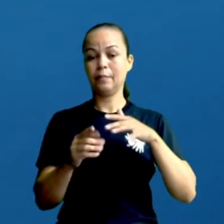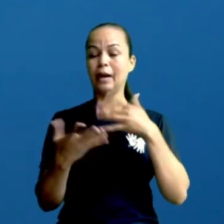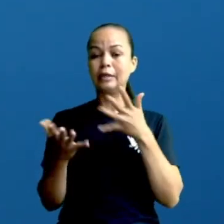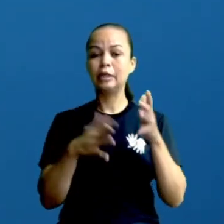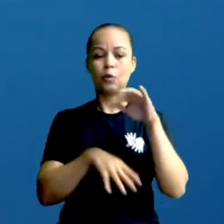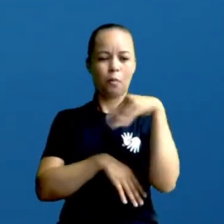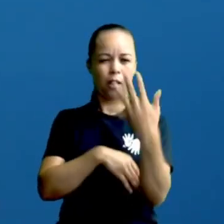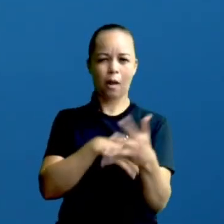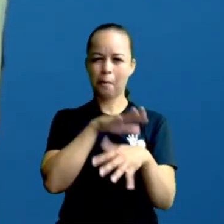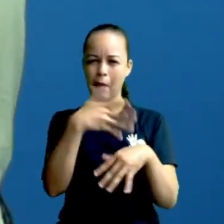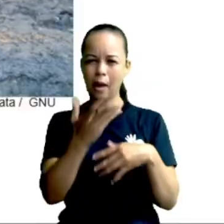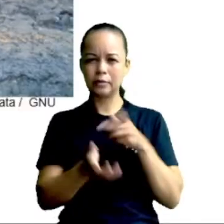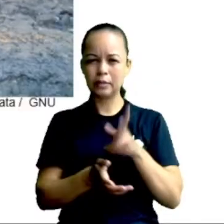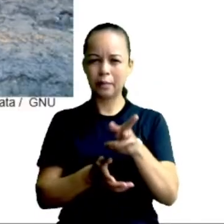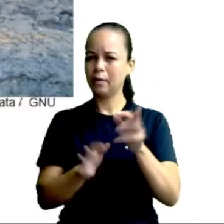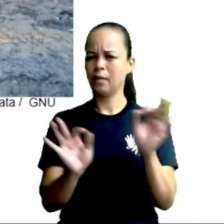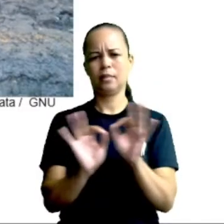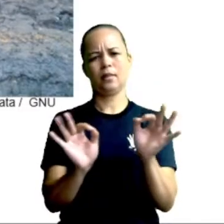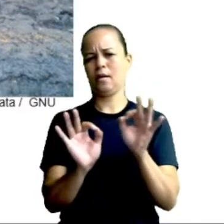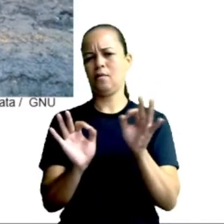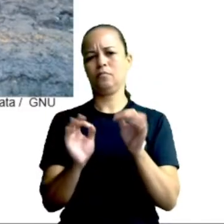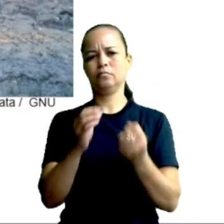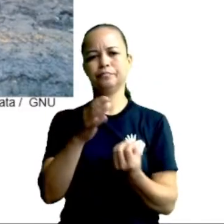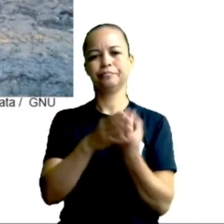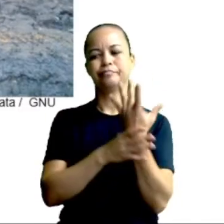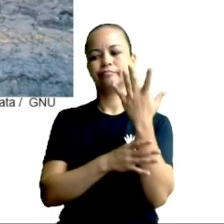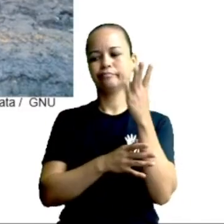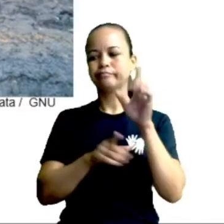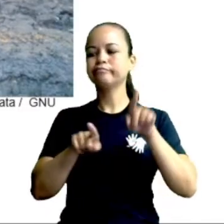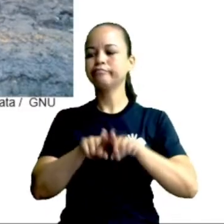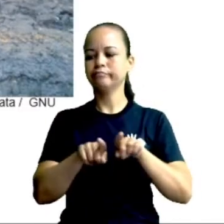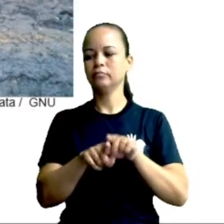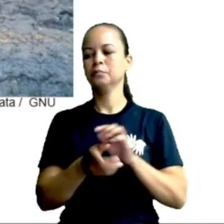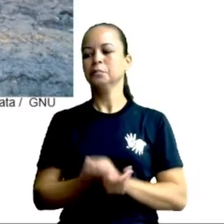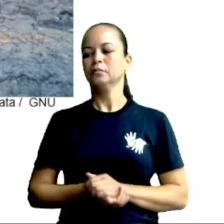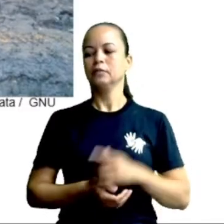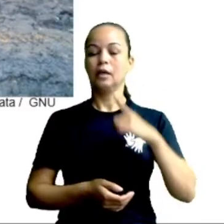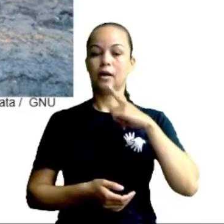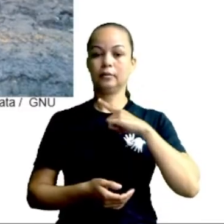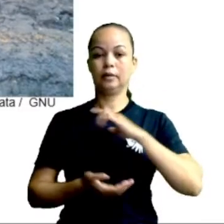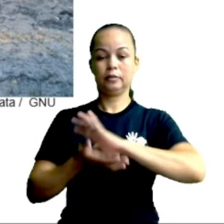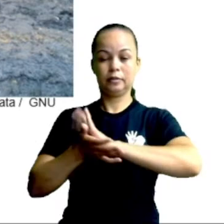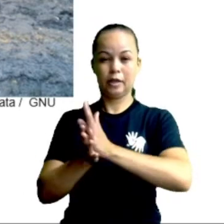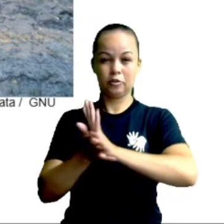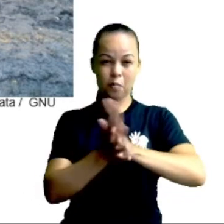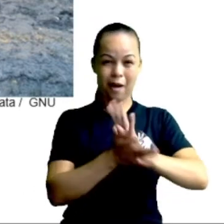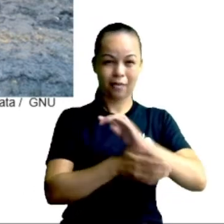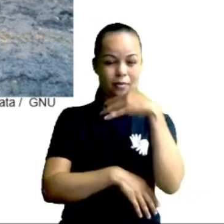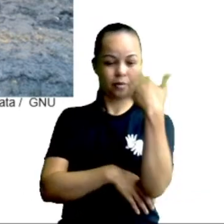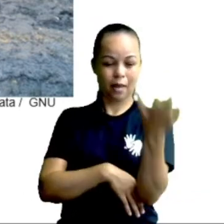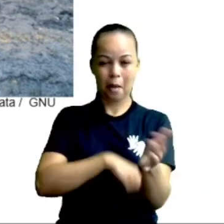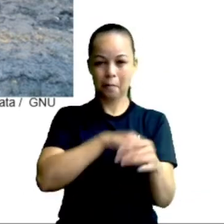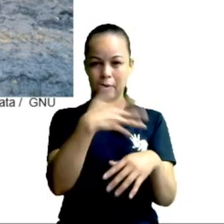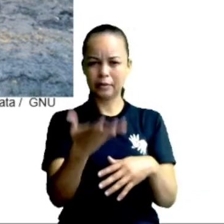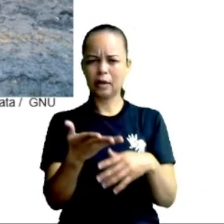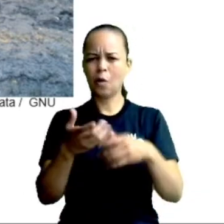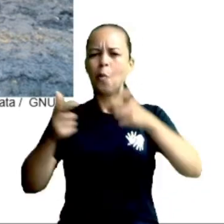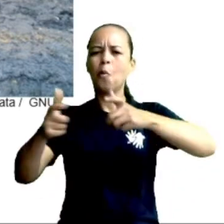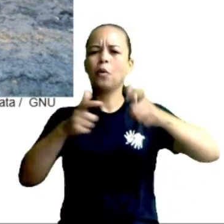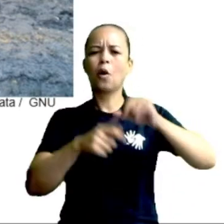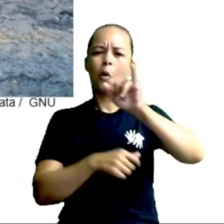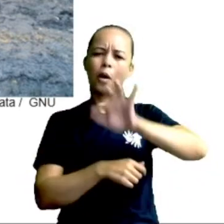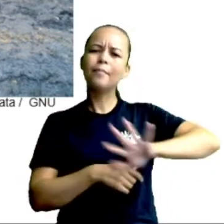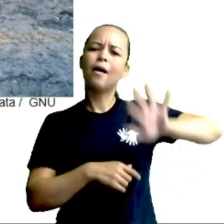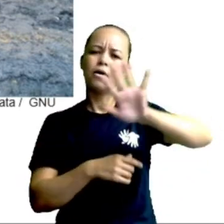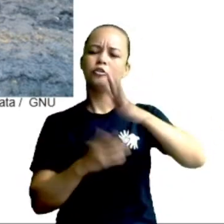né? E aí temos a questão do desmatamento, gente, ó. Queria que vocês observassem, né? Onde estão as árvores aqui,